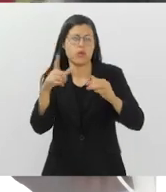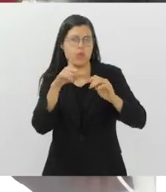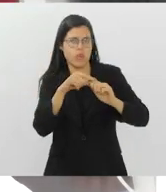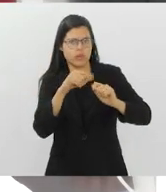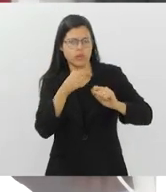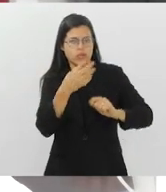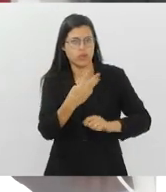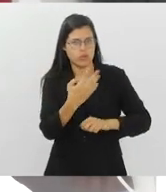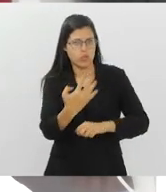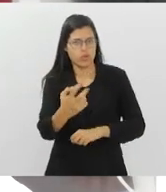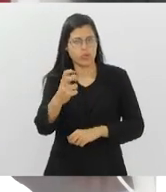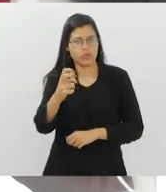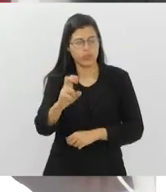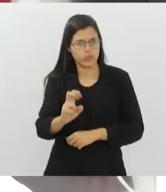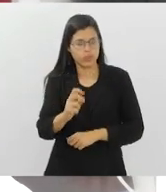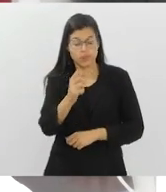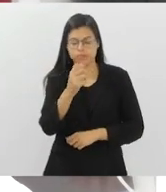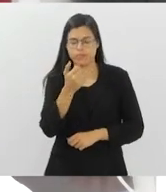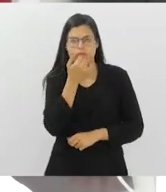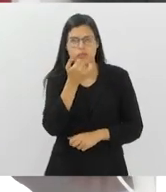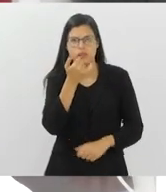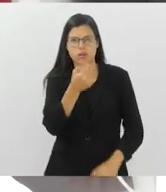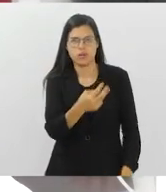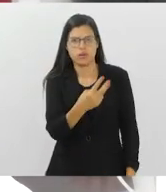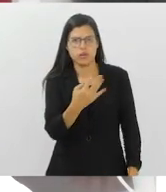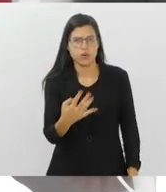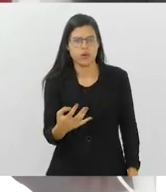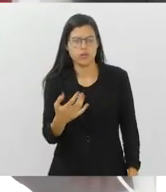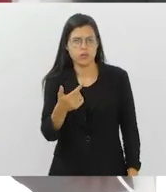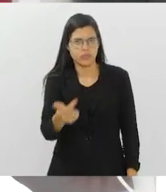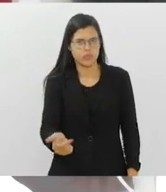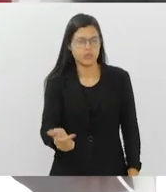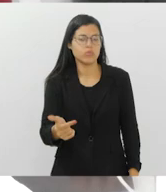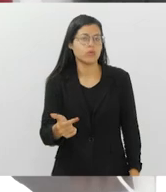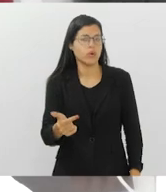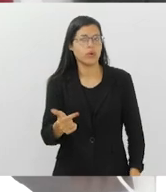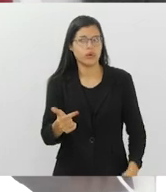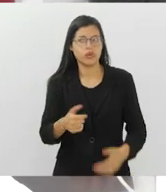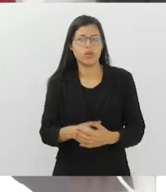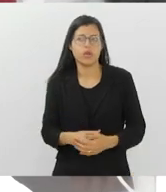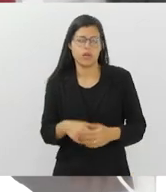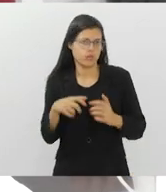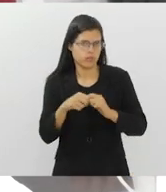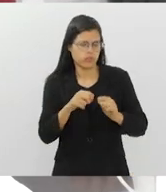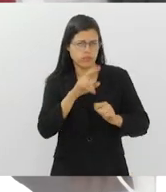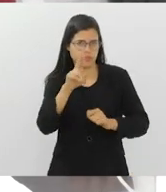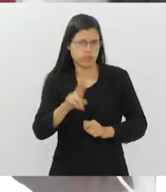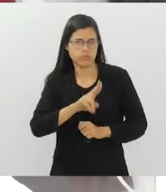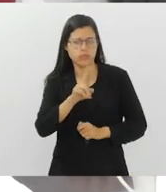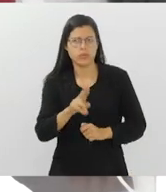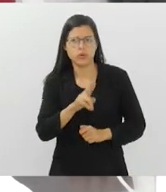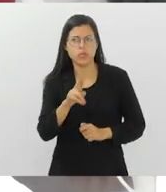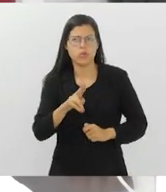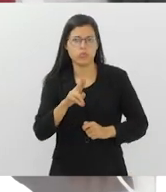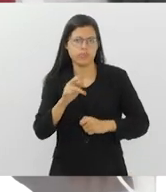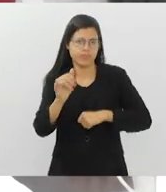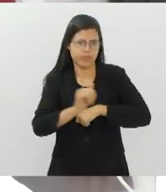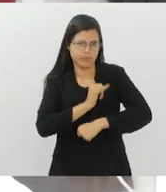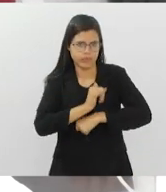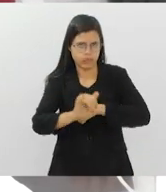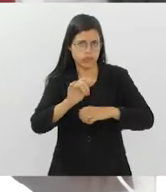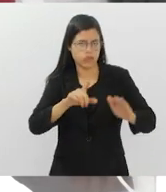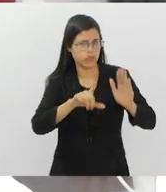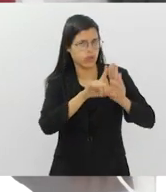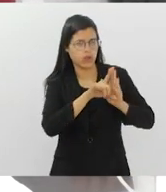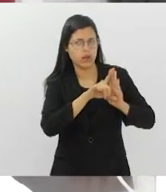Penal. Então, entendendo que há esta prerrogativa legal, fizeram uso desse instrumento legal, e